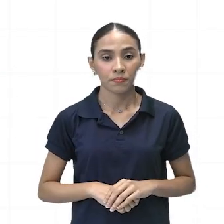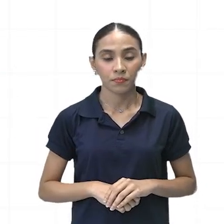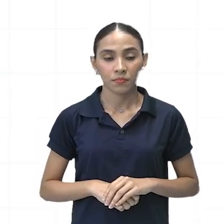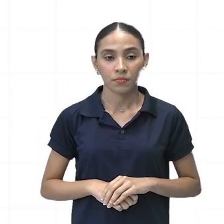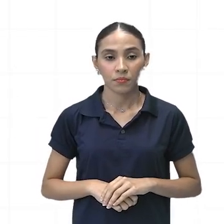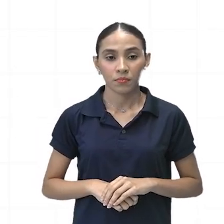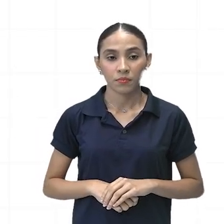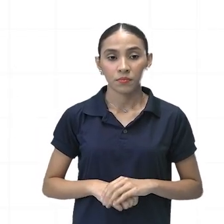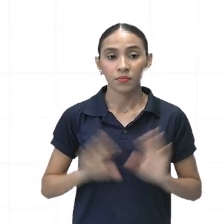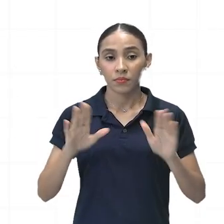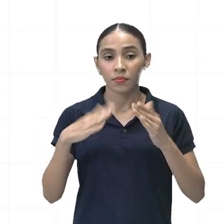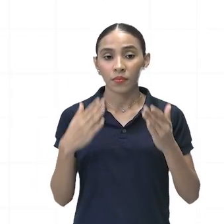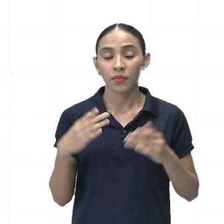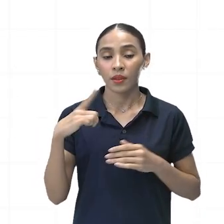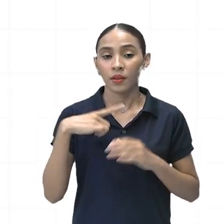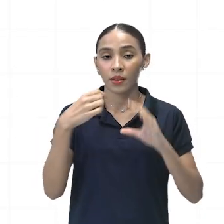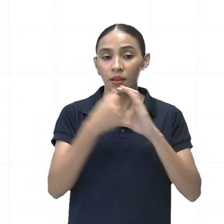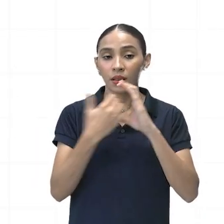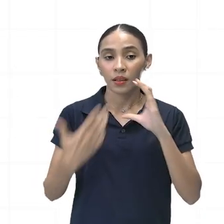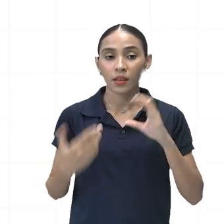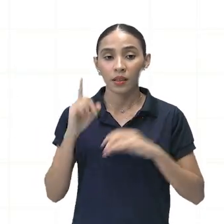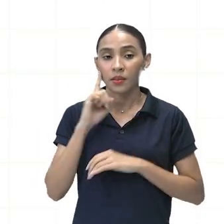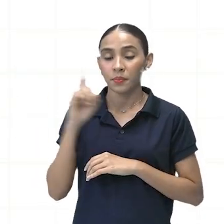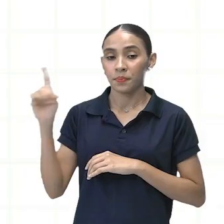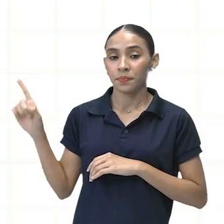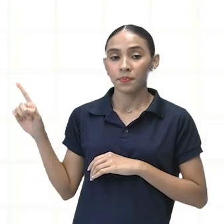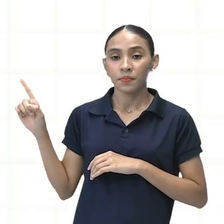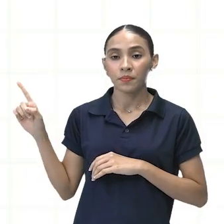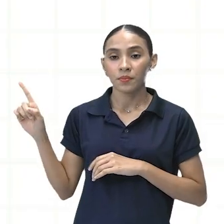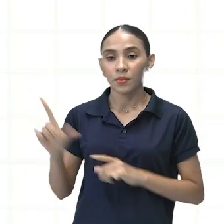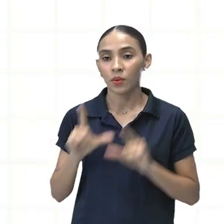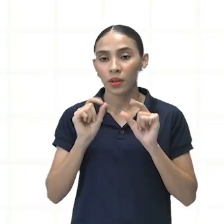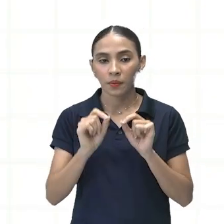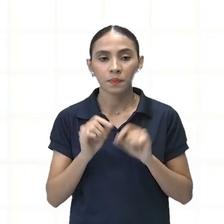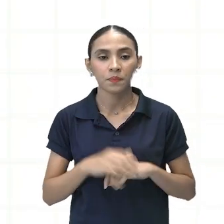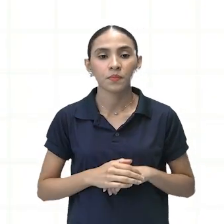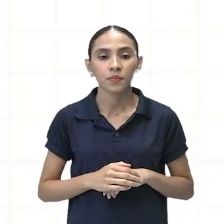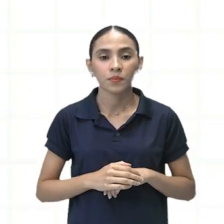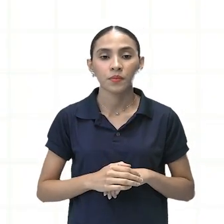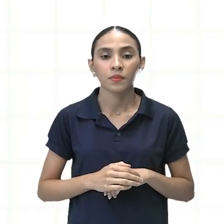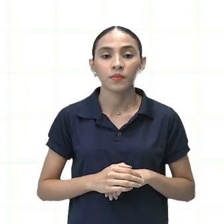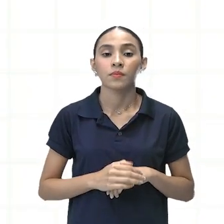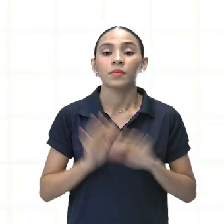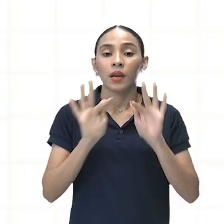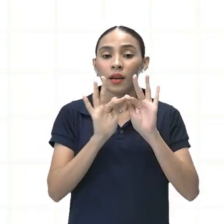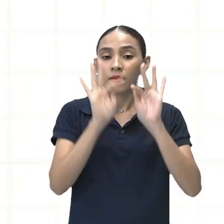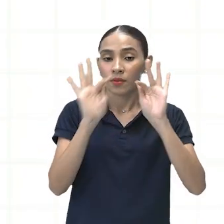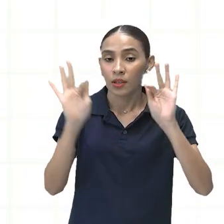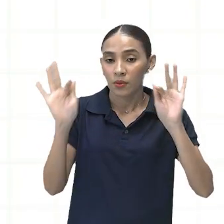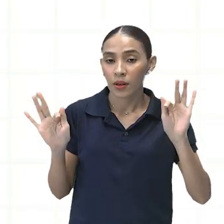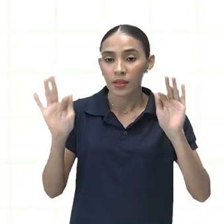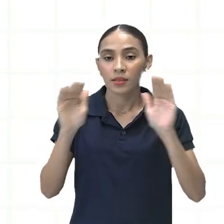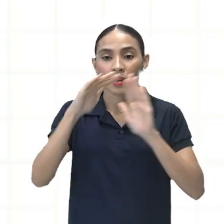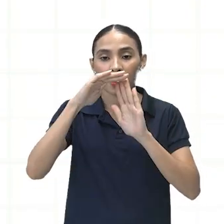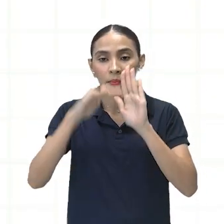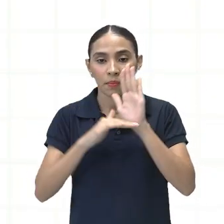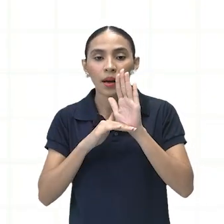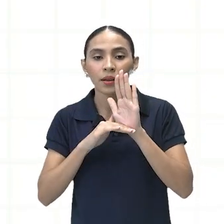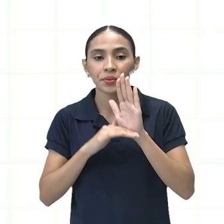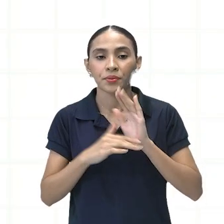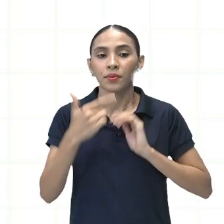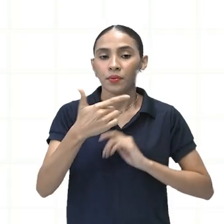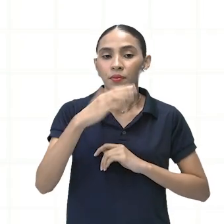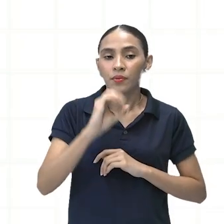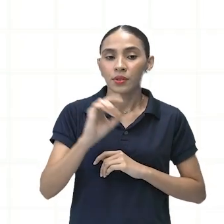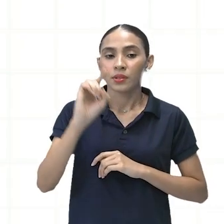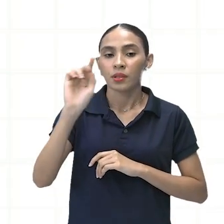Bem, temos, então, enquanto características de um infrassom, o fato de que sua frequência está abaixo de